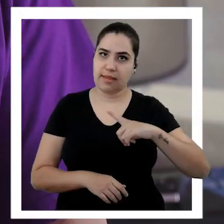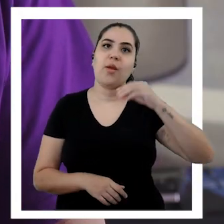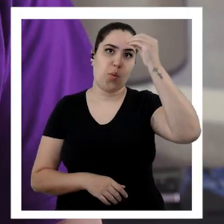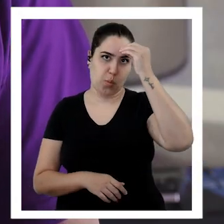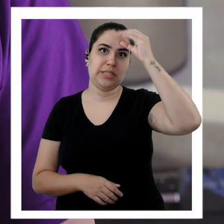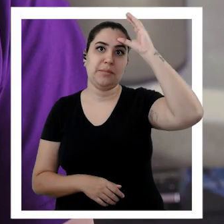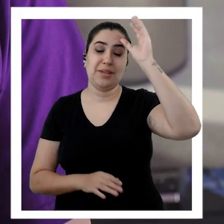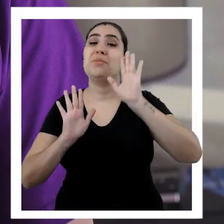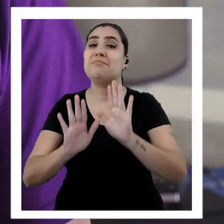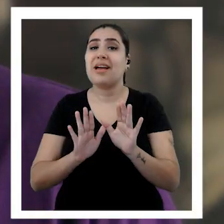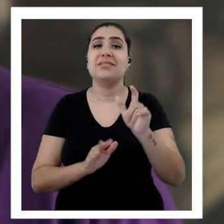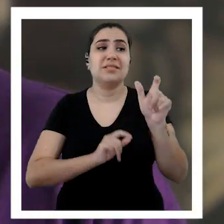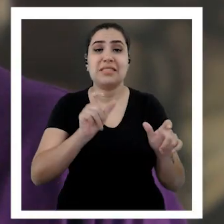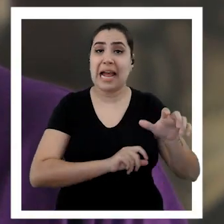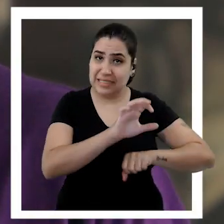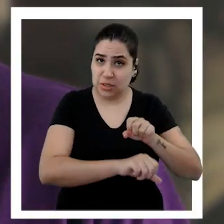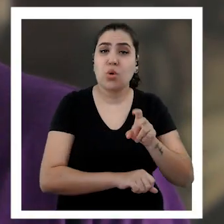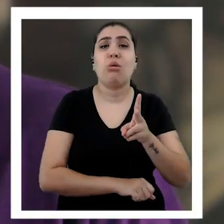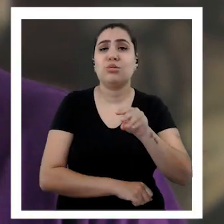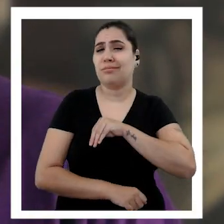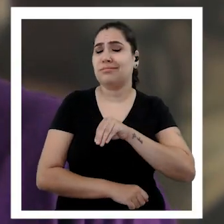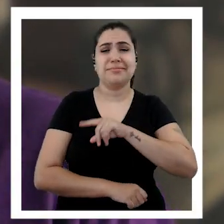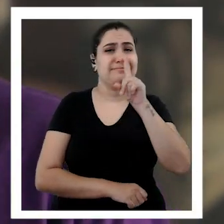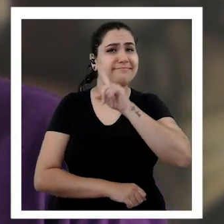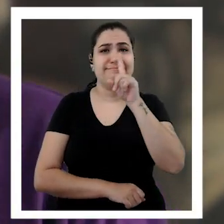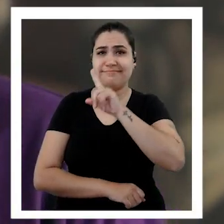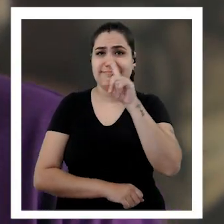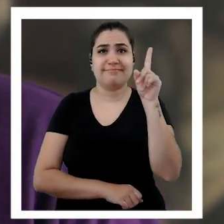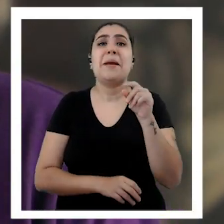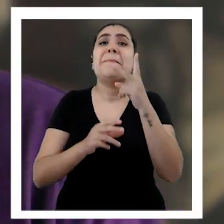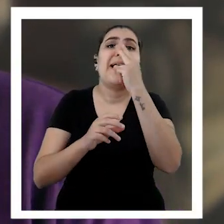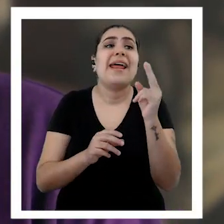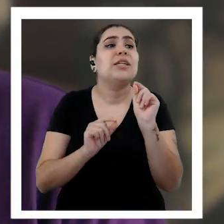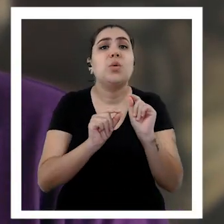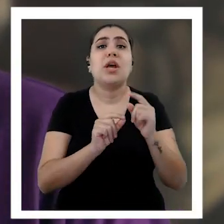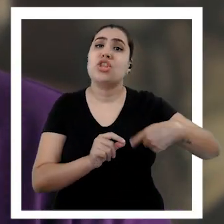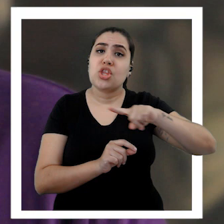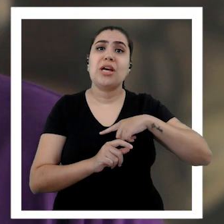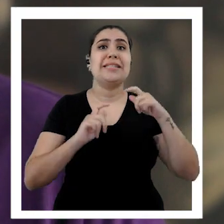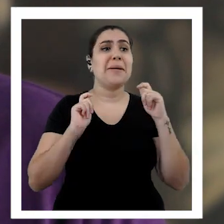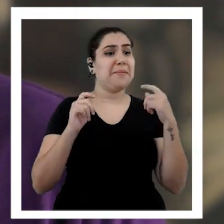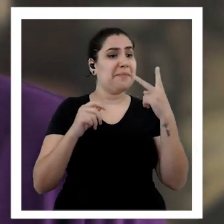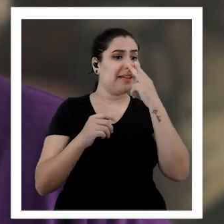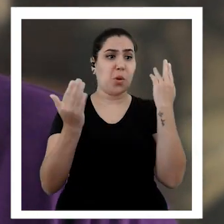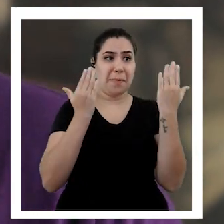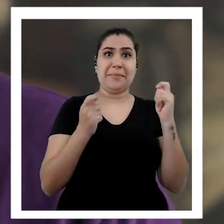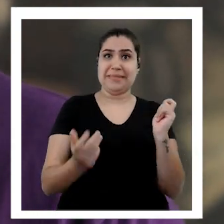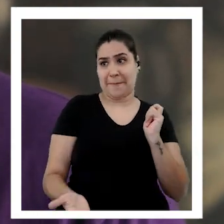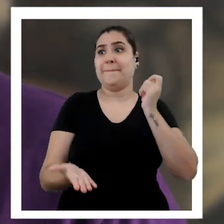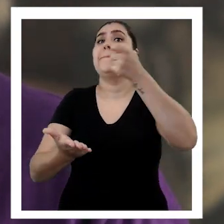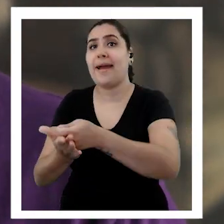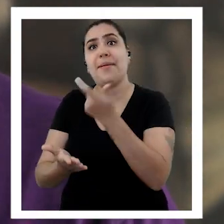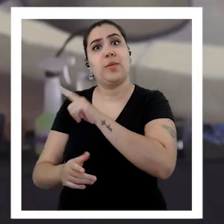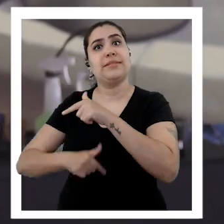pessoas têm esse conhecimento. Mas os catadores continuam recebendo tão pouco, porque é como se nós estivéssemos